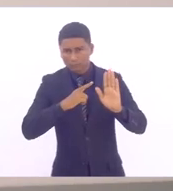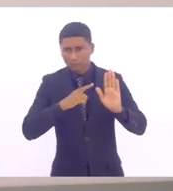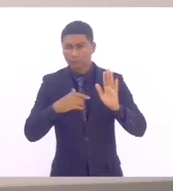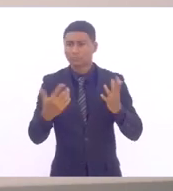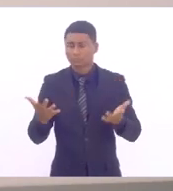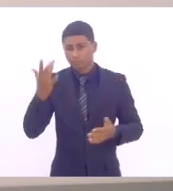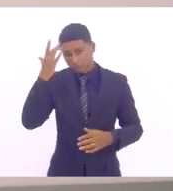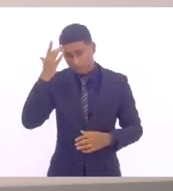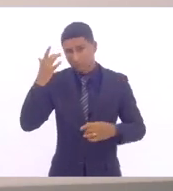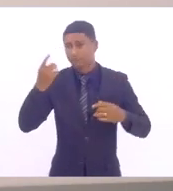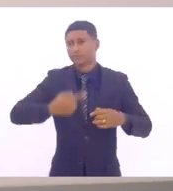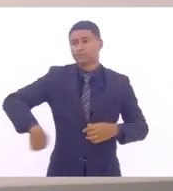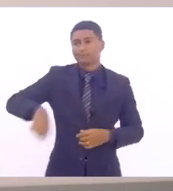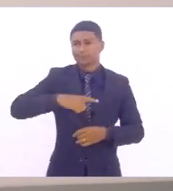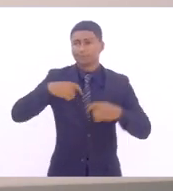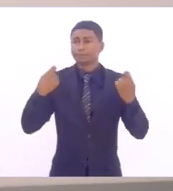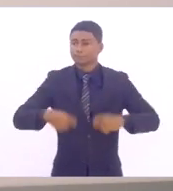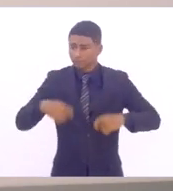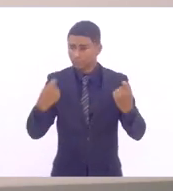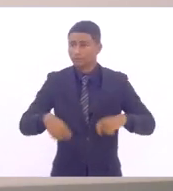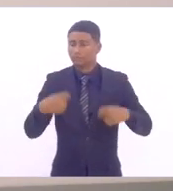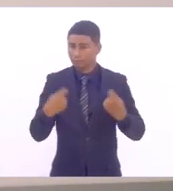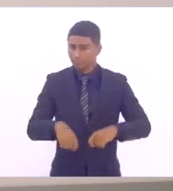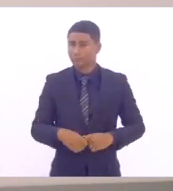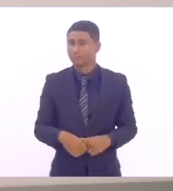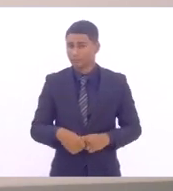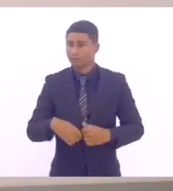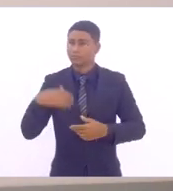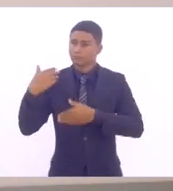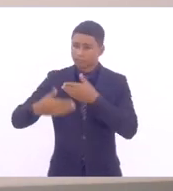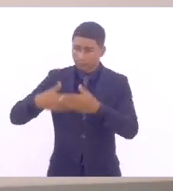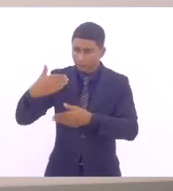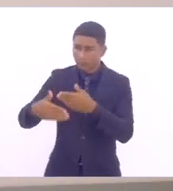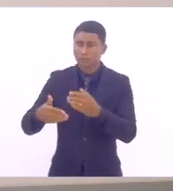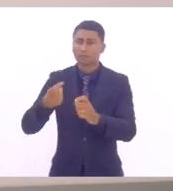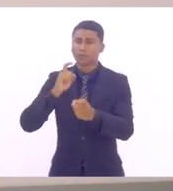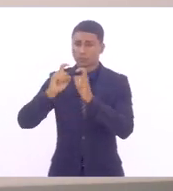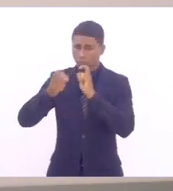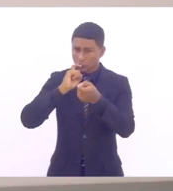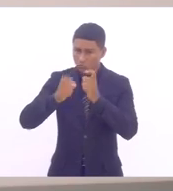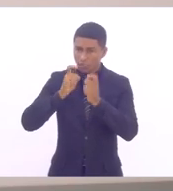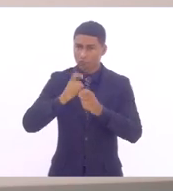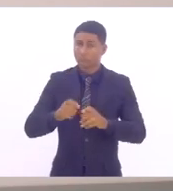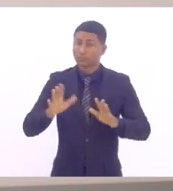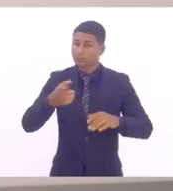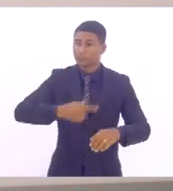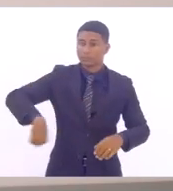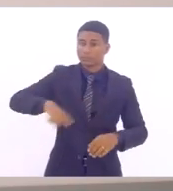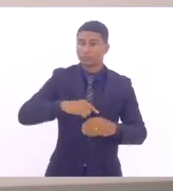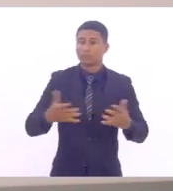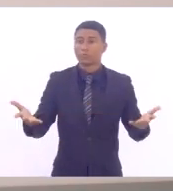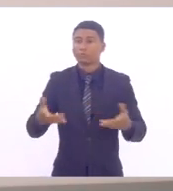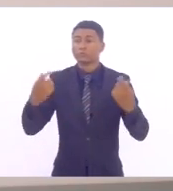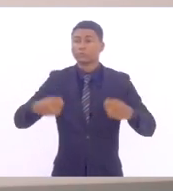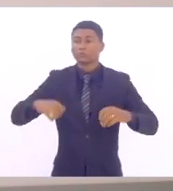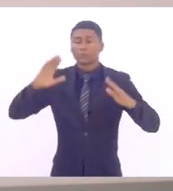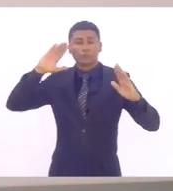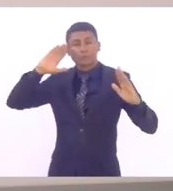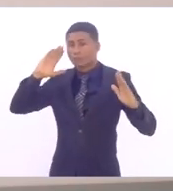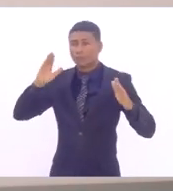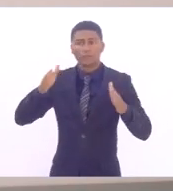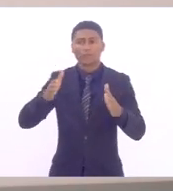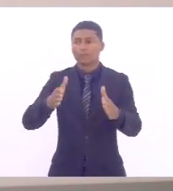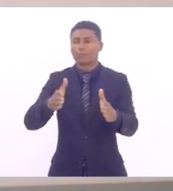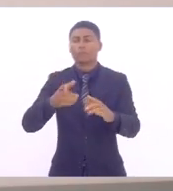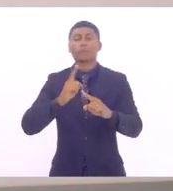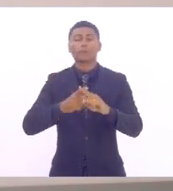tem que colocar, acho que pode ser uma conversa mais ampla daqui a pouco, mas a gente tem que ter um foco hoje, que o foco é principalmente